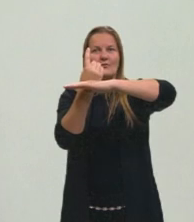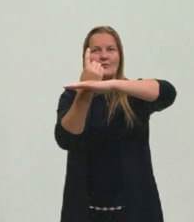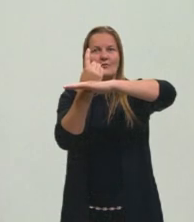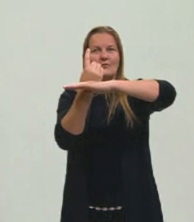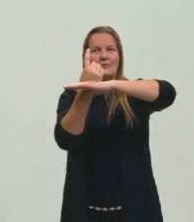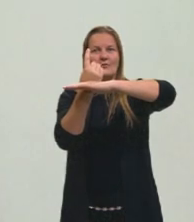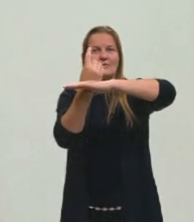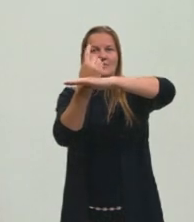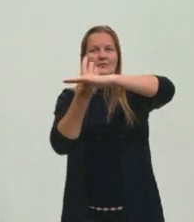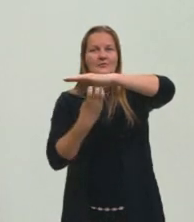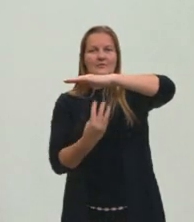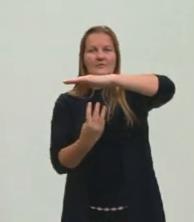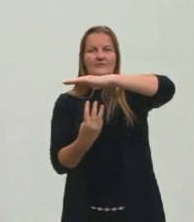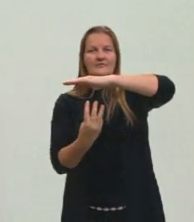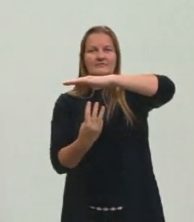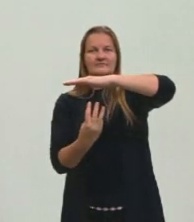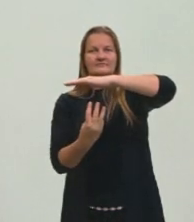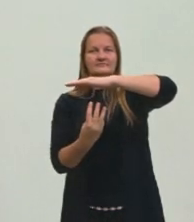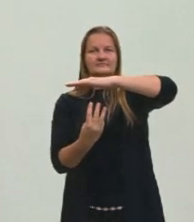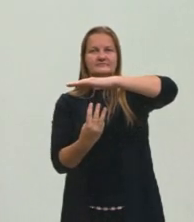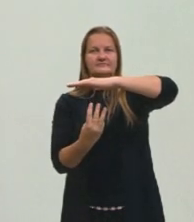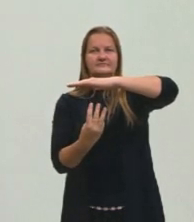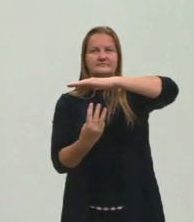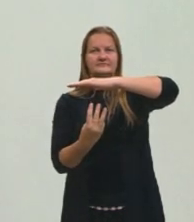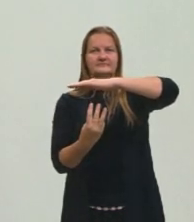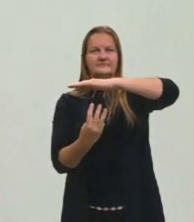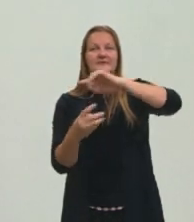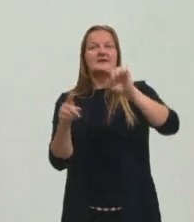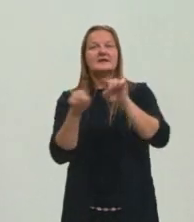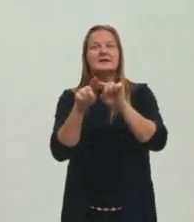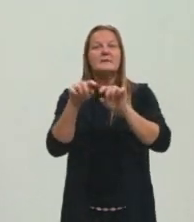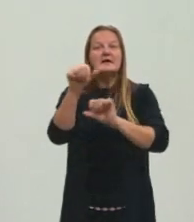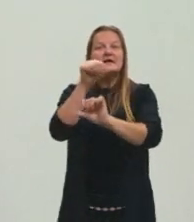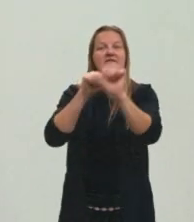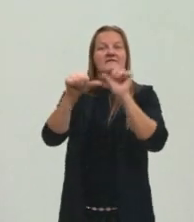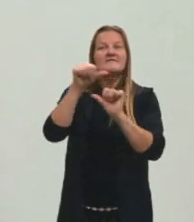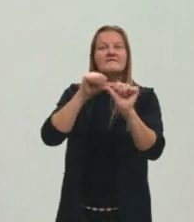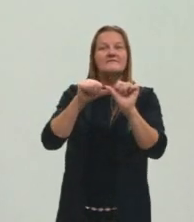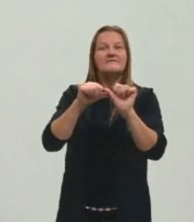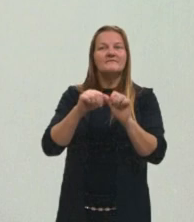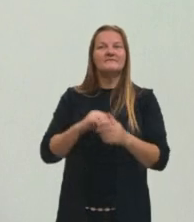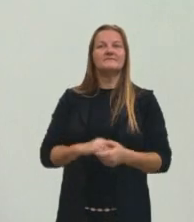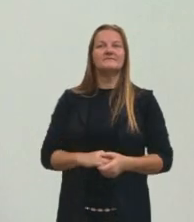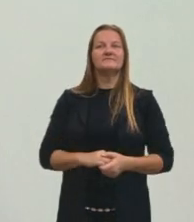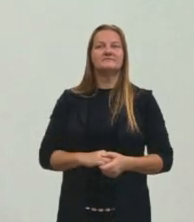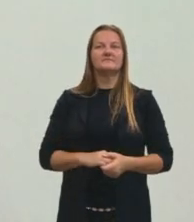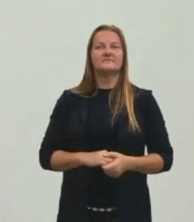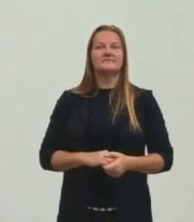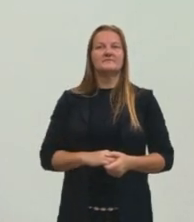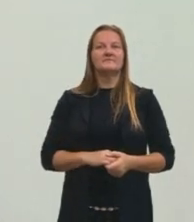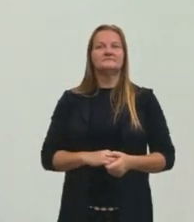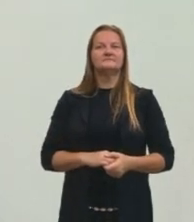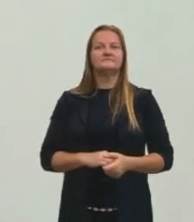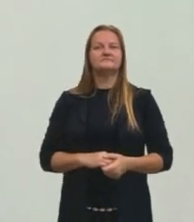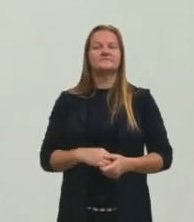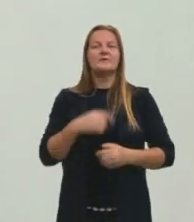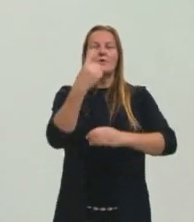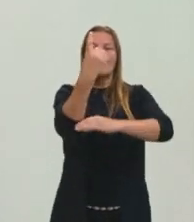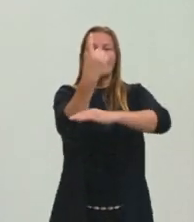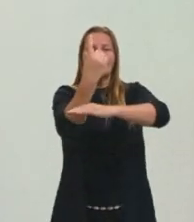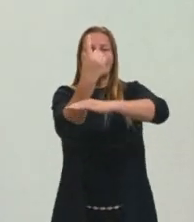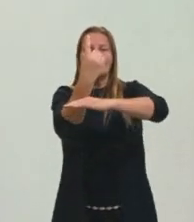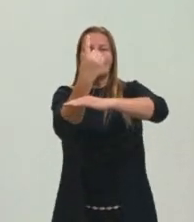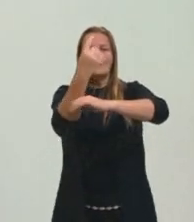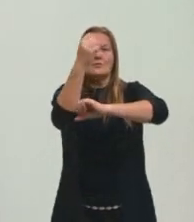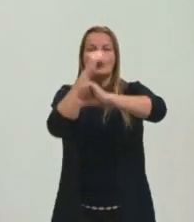que tá em cima e inverte o sinal desse expoente vai ficar positivo